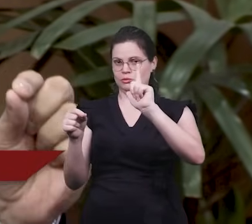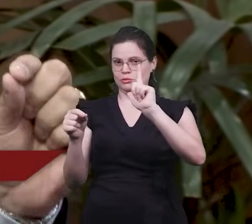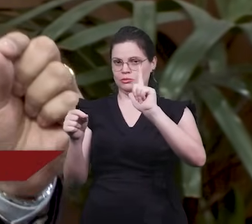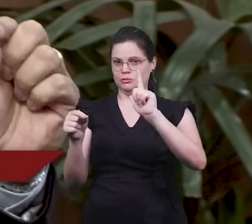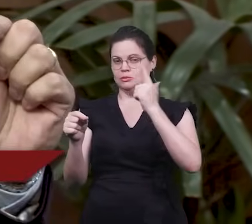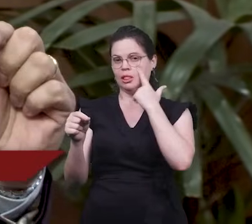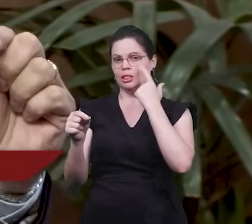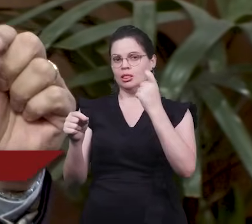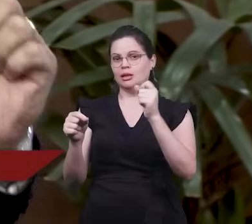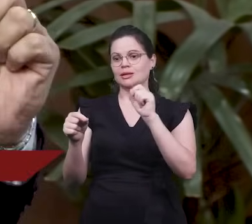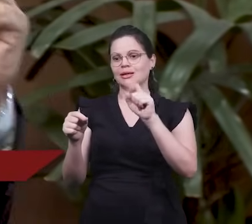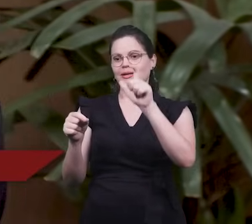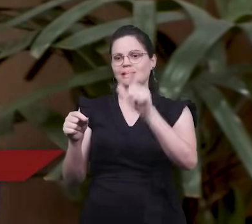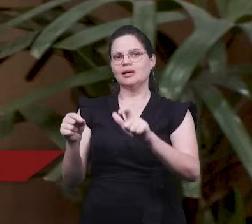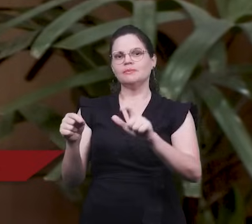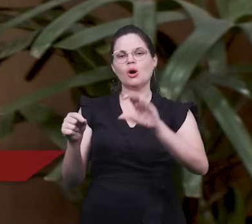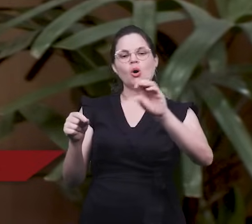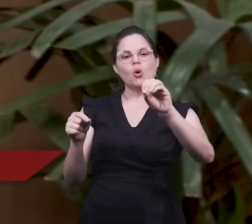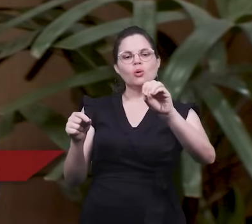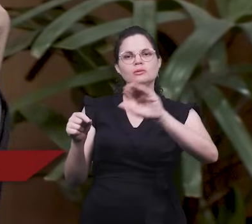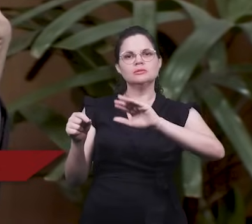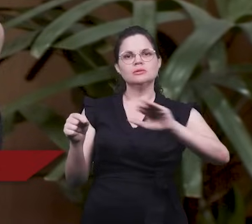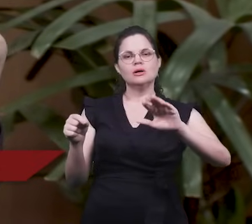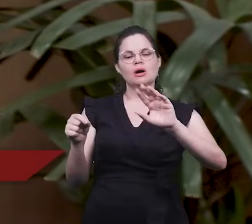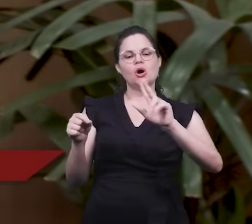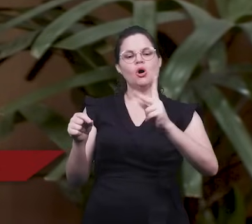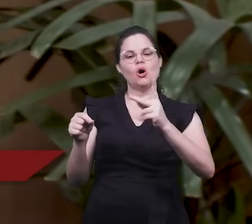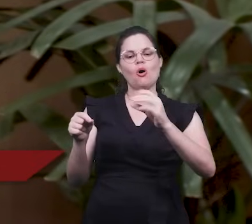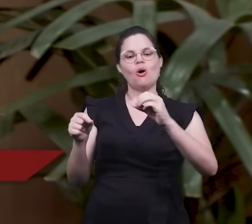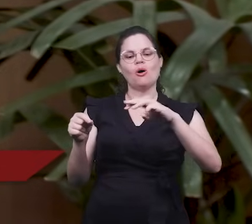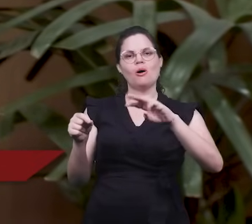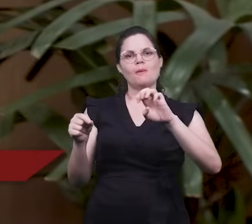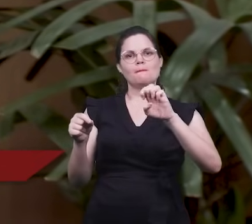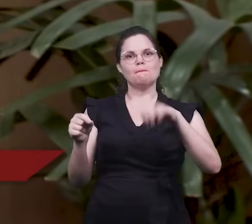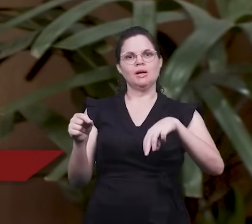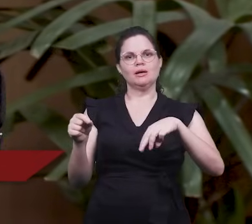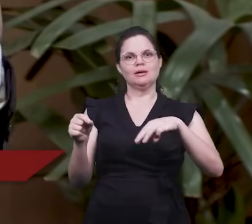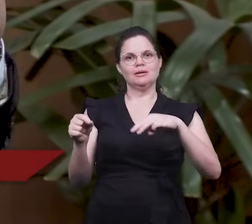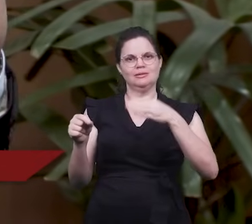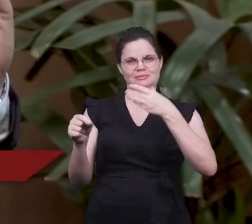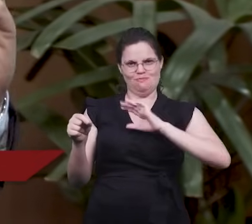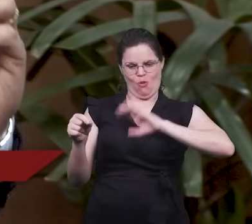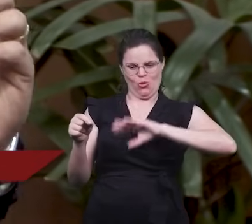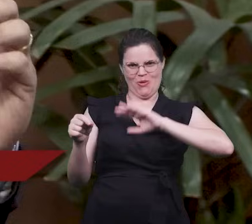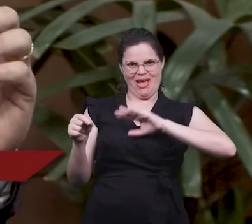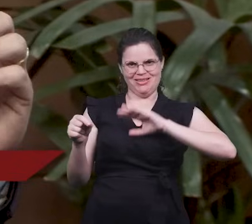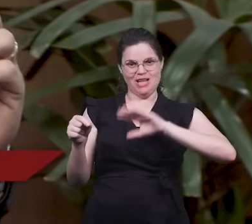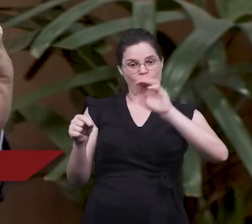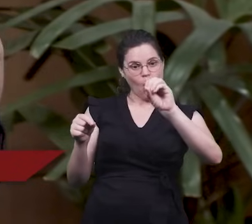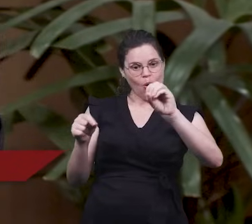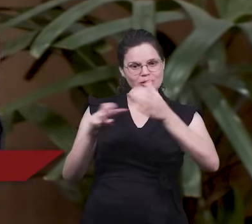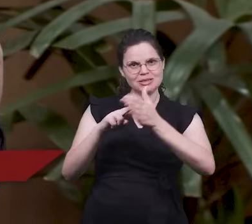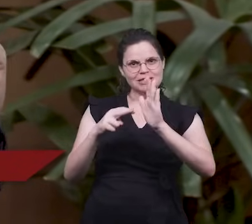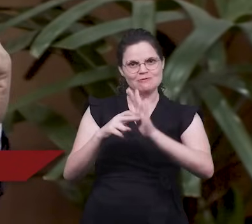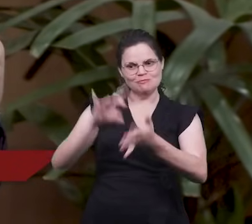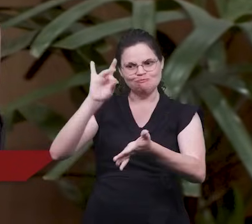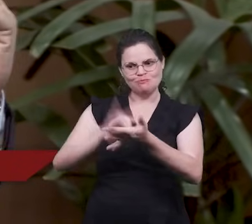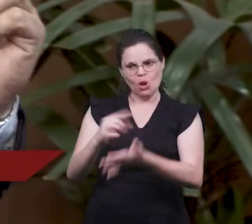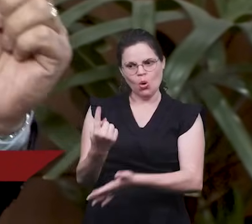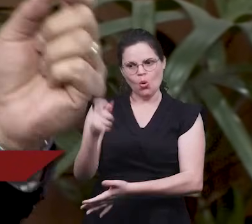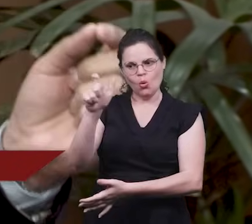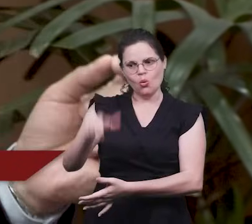assim, e o homem é um artigo definido. Quando nós vemos na parábola a